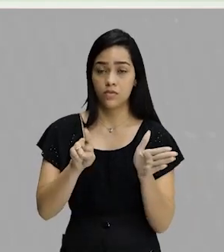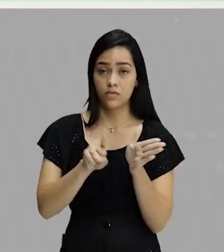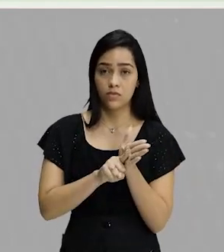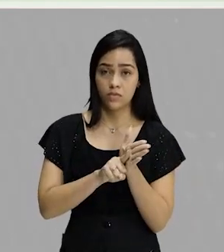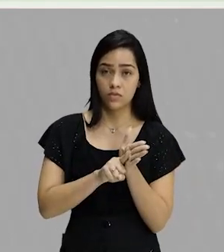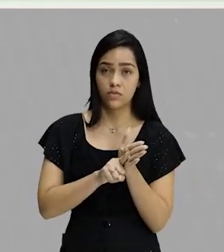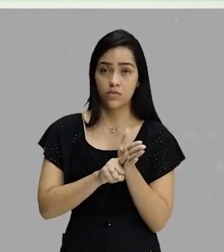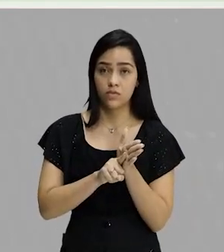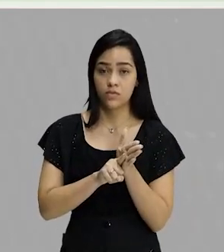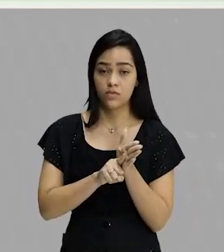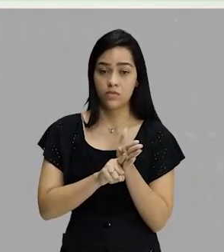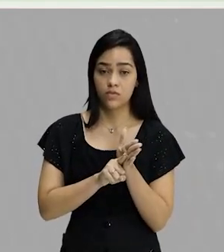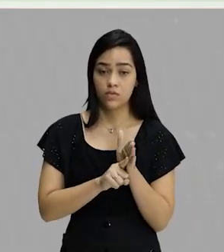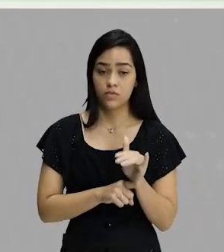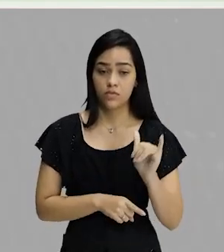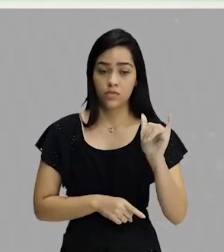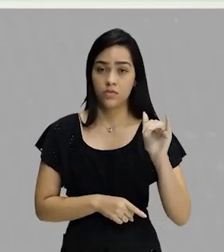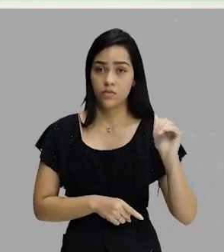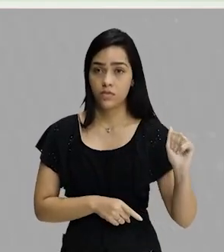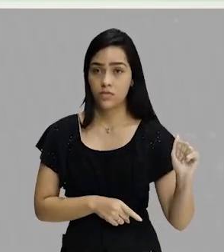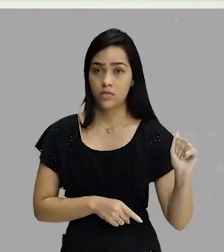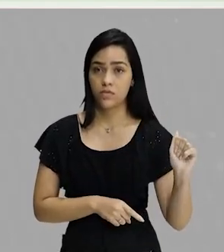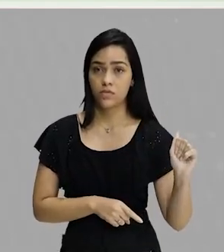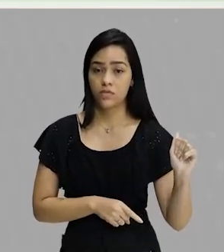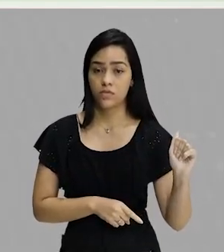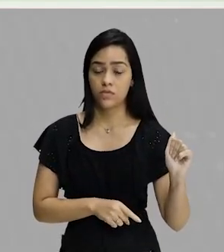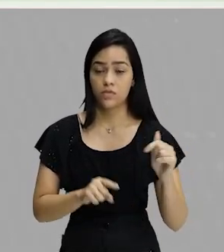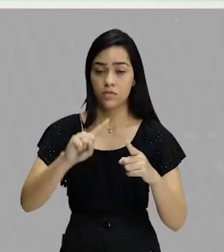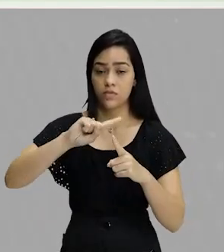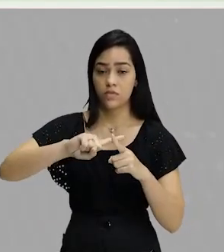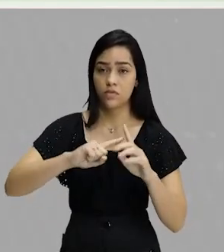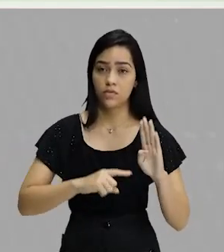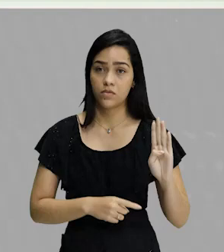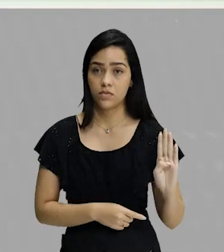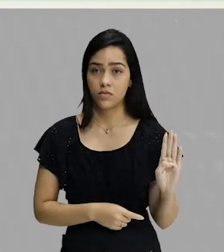menos o ya vezes o yb